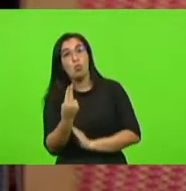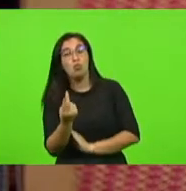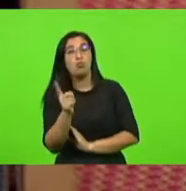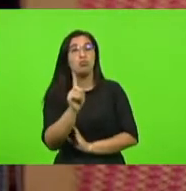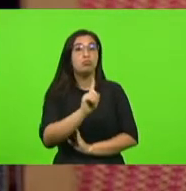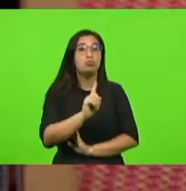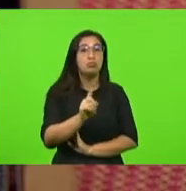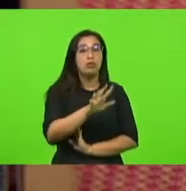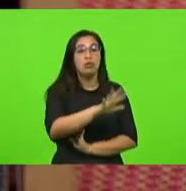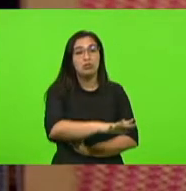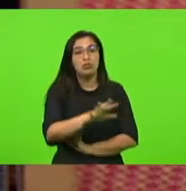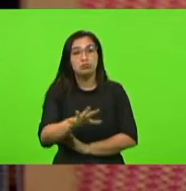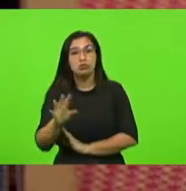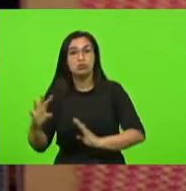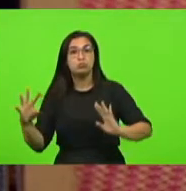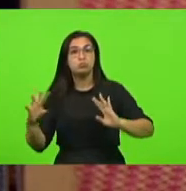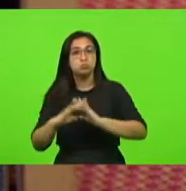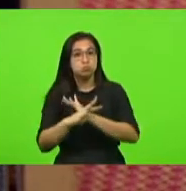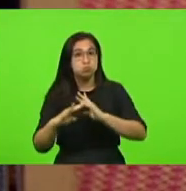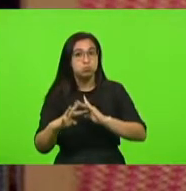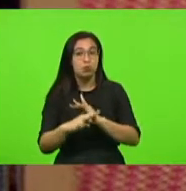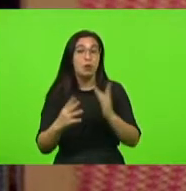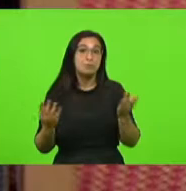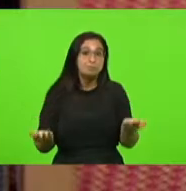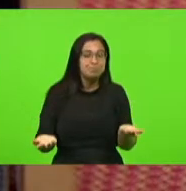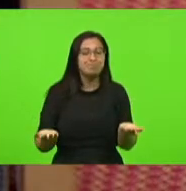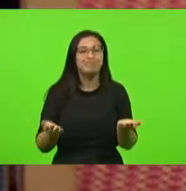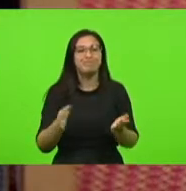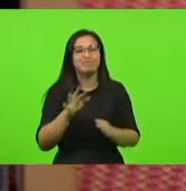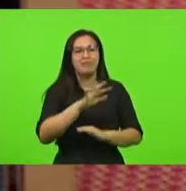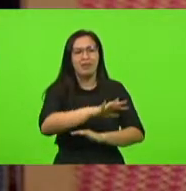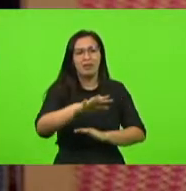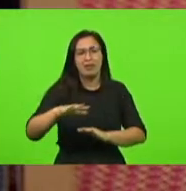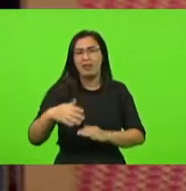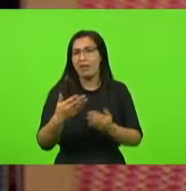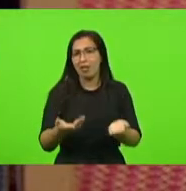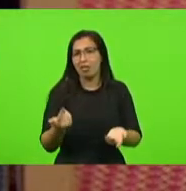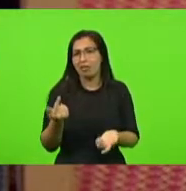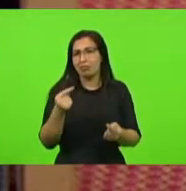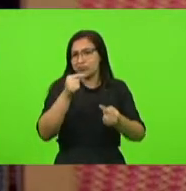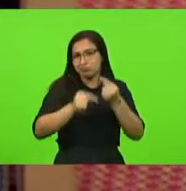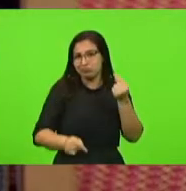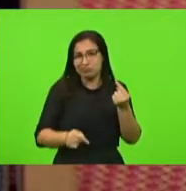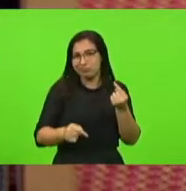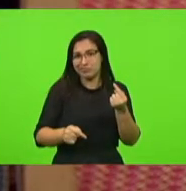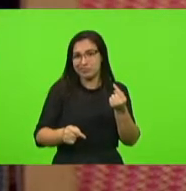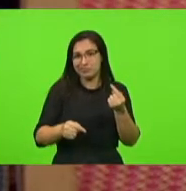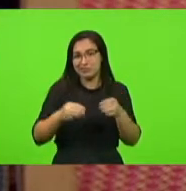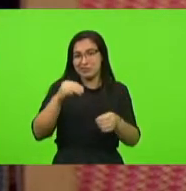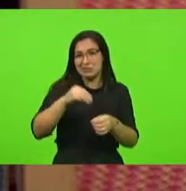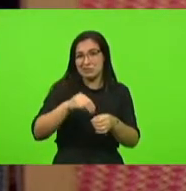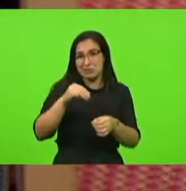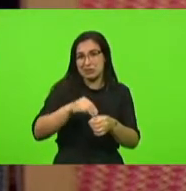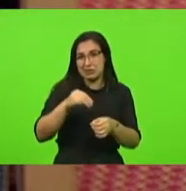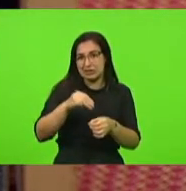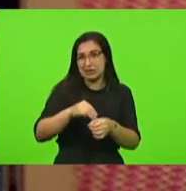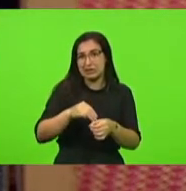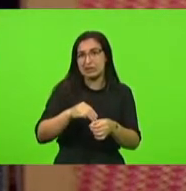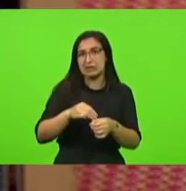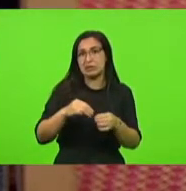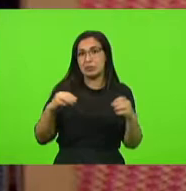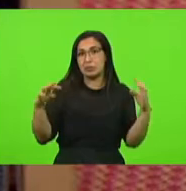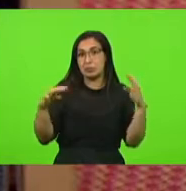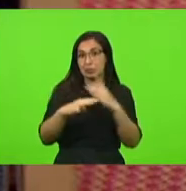região metropolitana. Então, as regiões que não eram consideradas, os municípios não considerados de